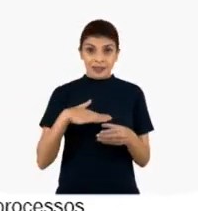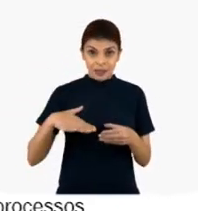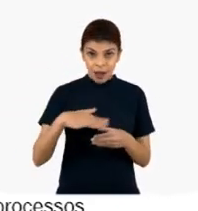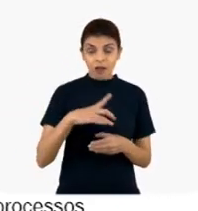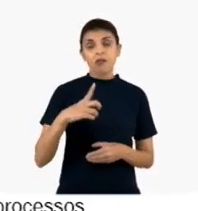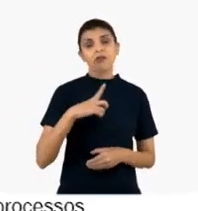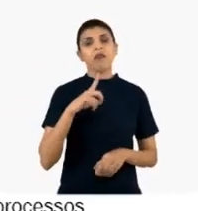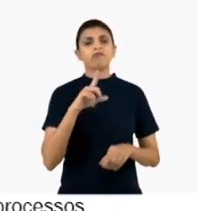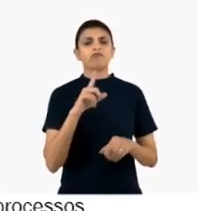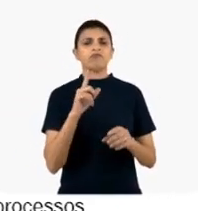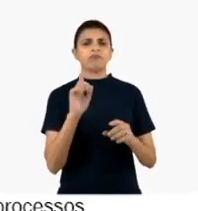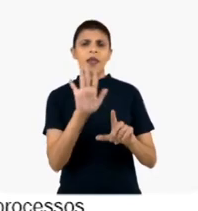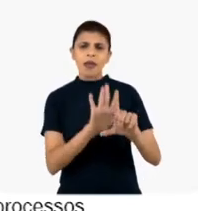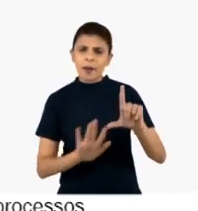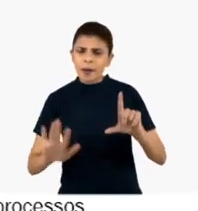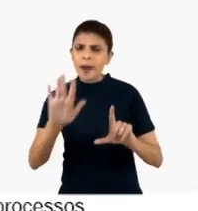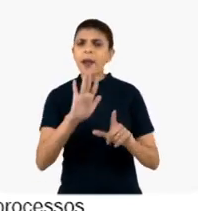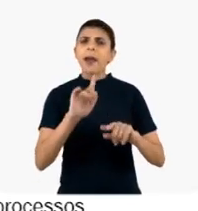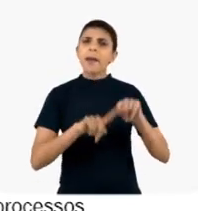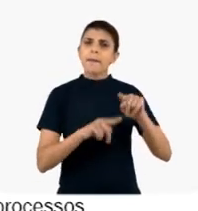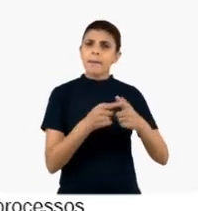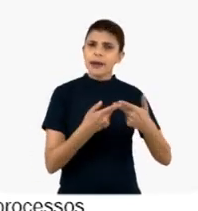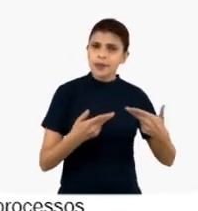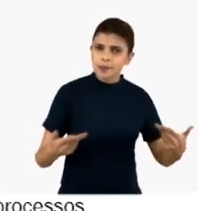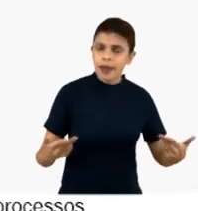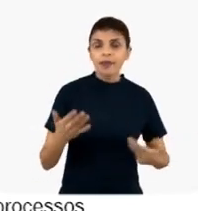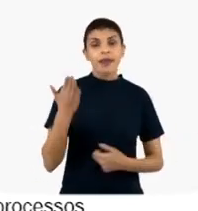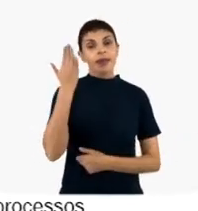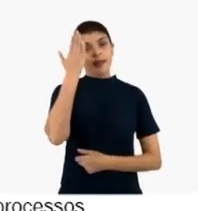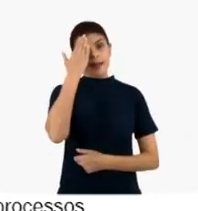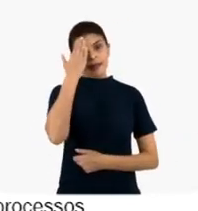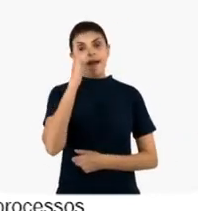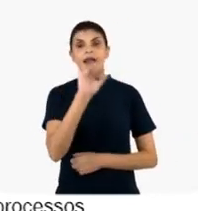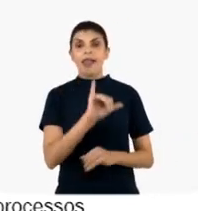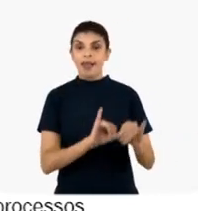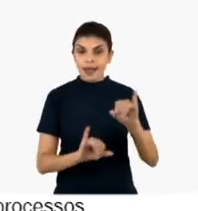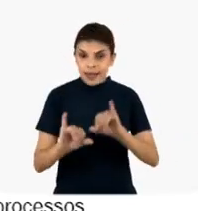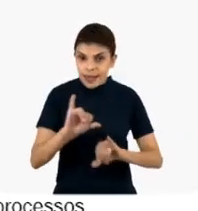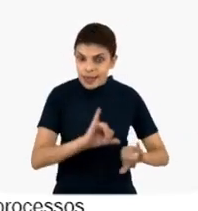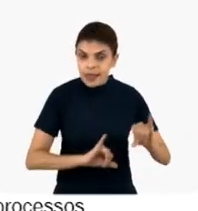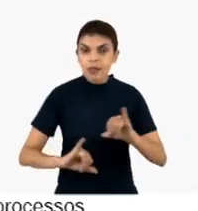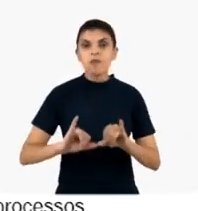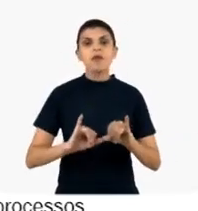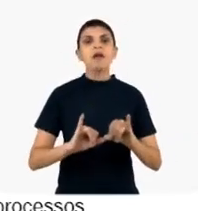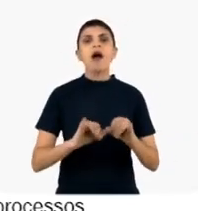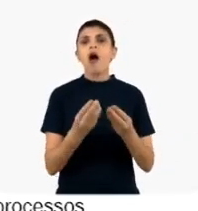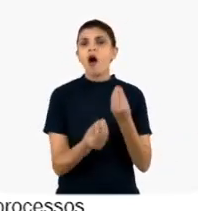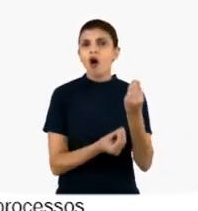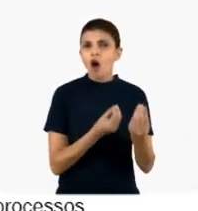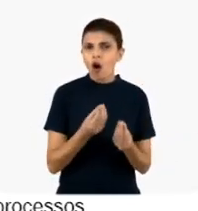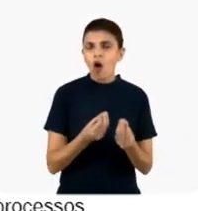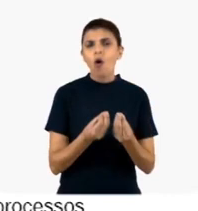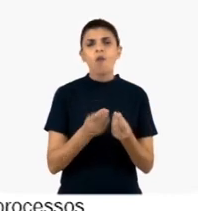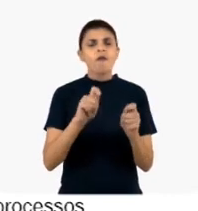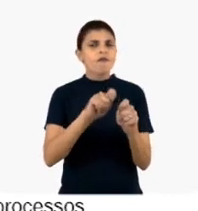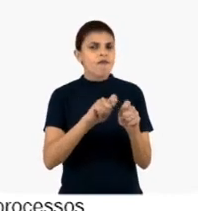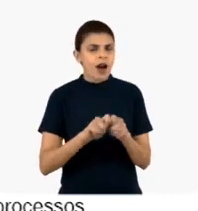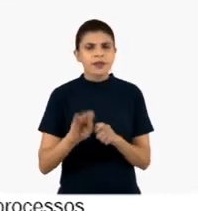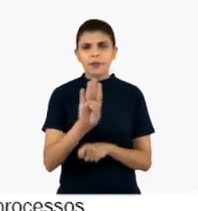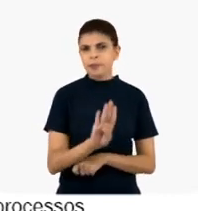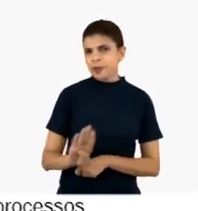áreas incluem o desenho de equipamentos, o entendimento da química, o entendimento das reações,